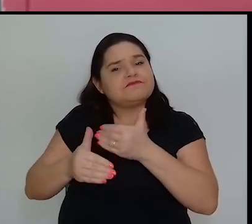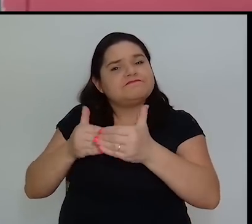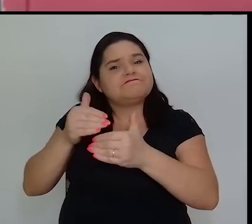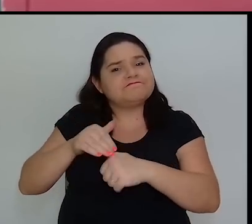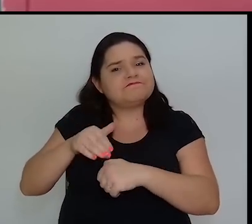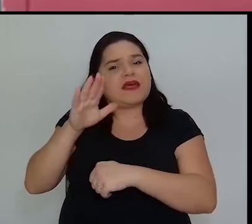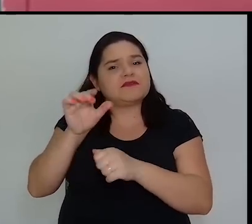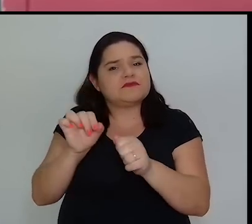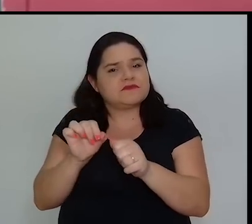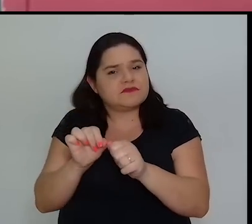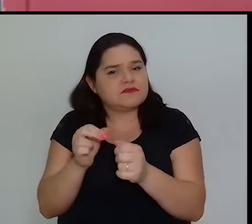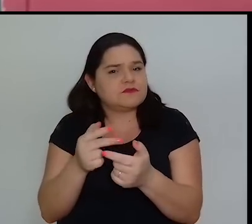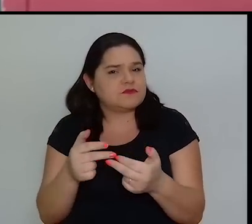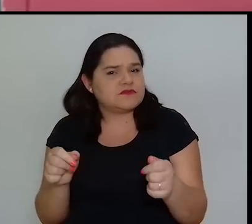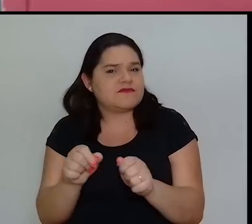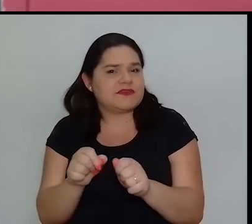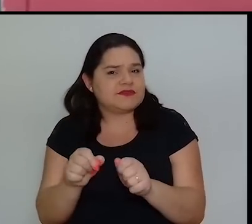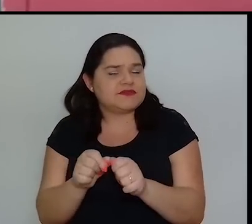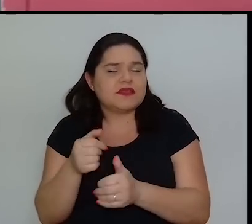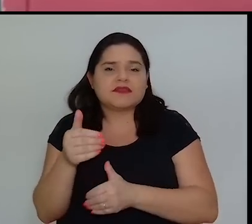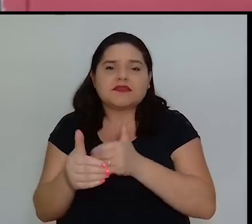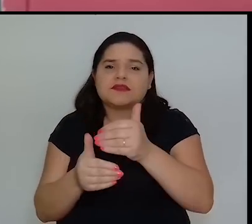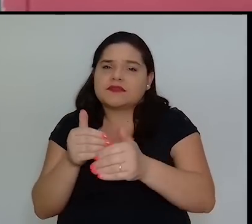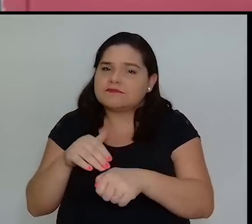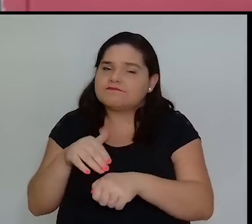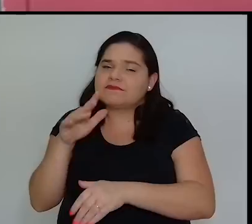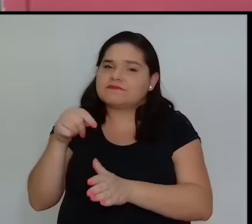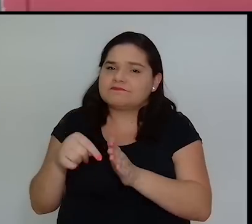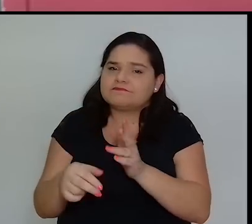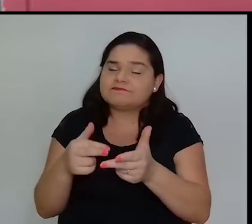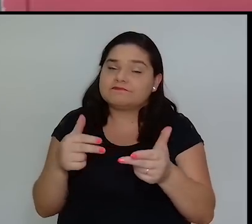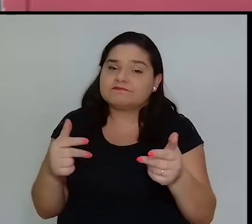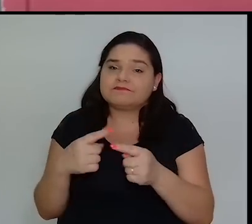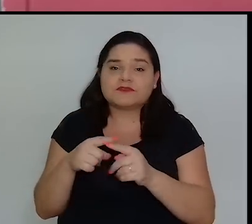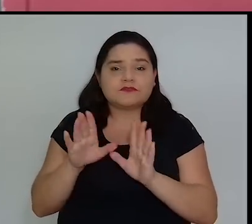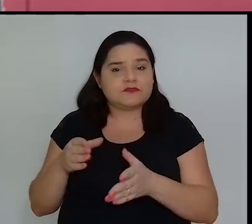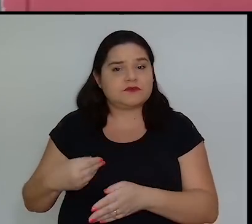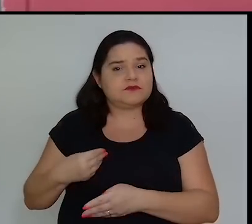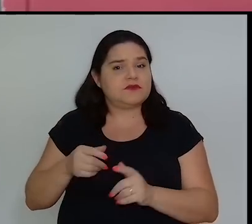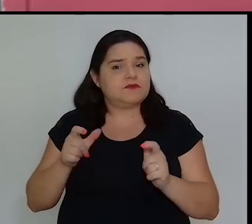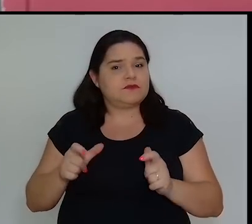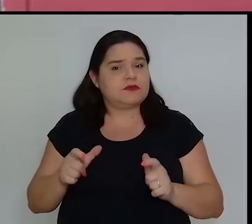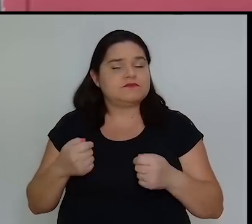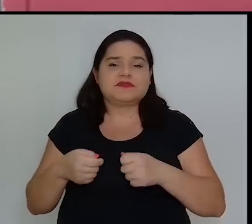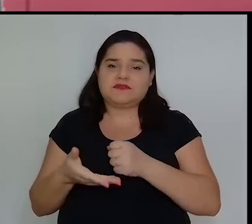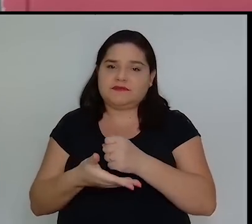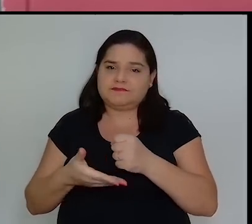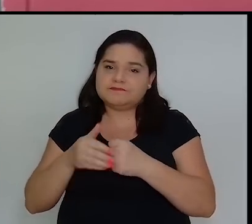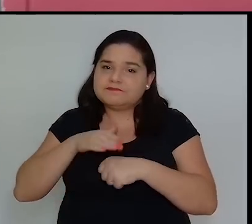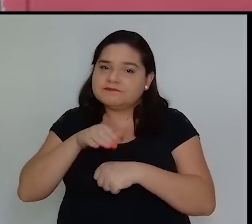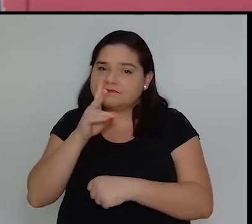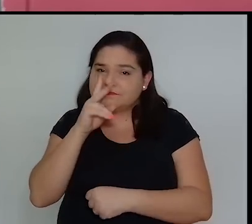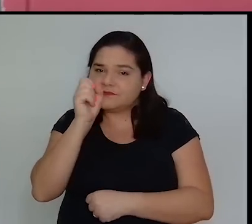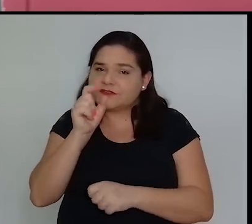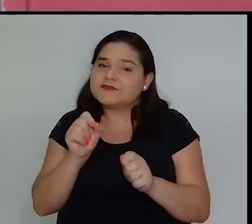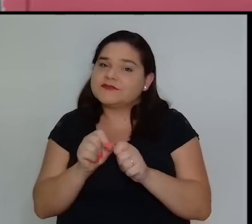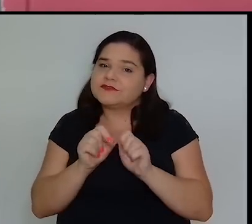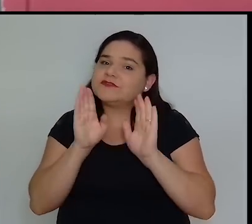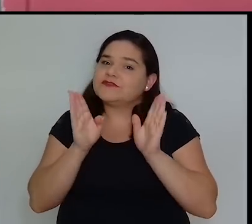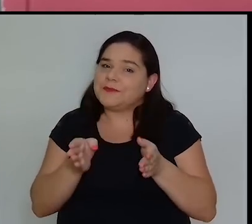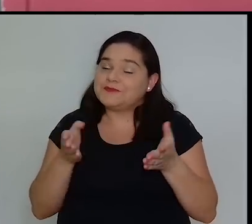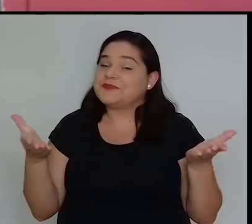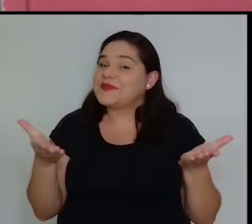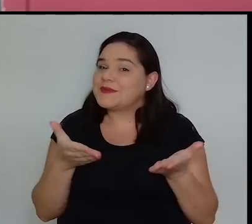que era preciso a gente desenvolver Nossas ações e a gente já tava naqueles lugares precisavam consolidar a gente fez isso e agora que nós estamos